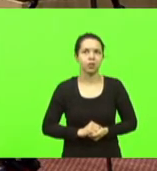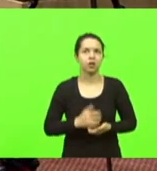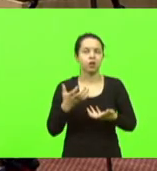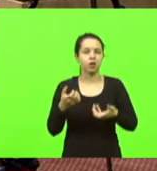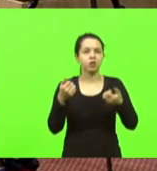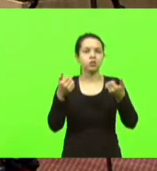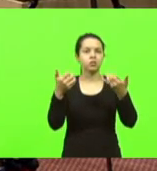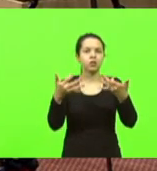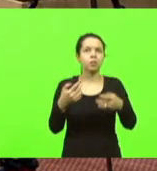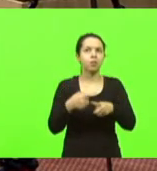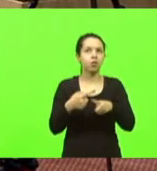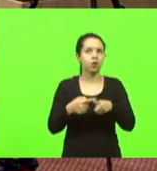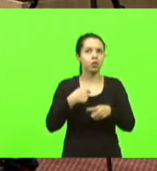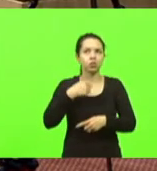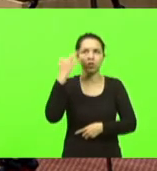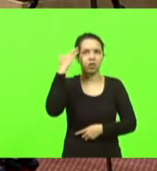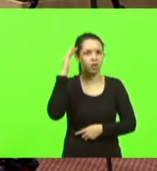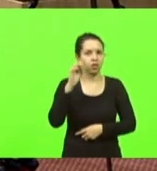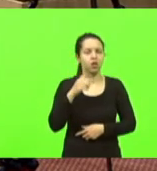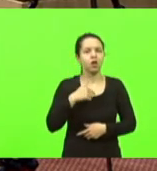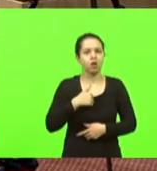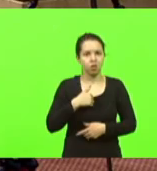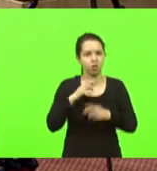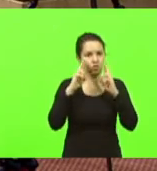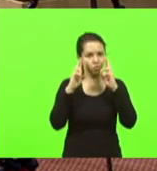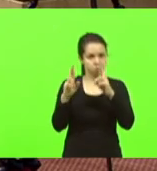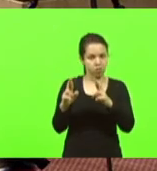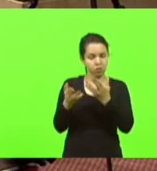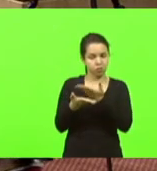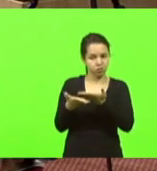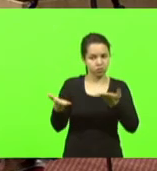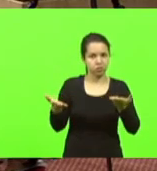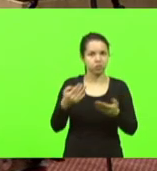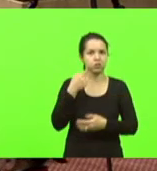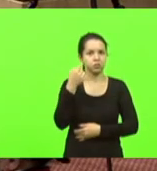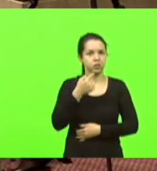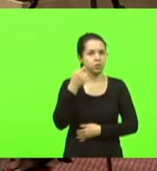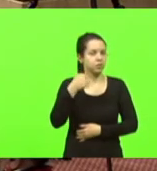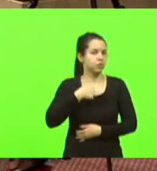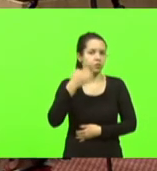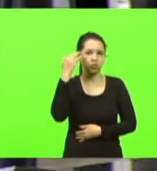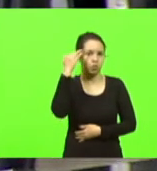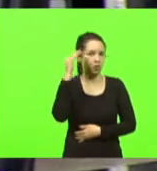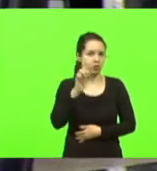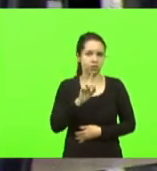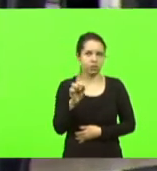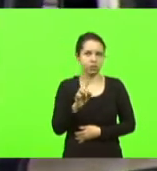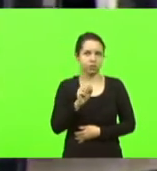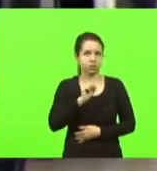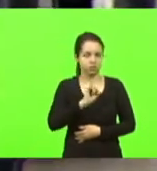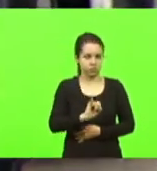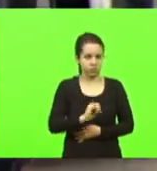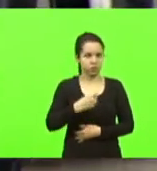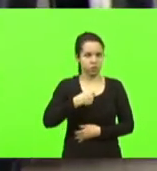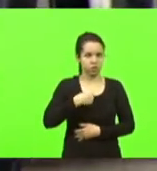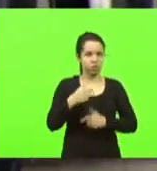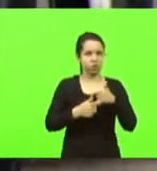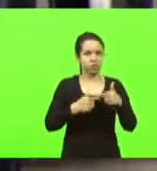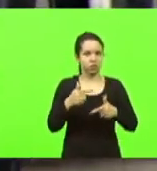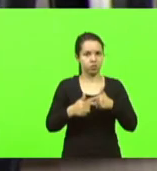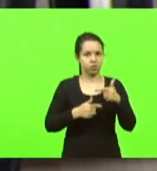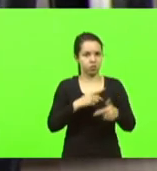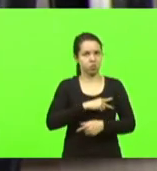porque eu não tô conseguindo entender o tema Eu respeito meus colegas deputados mas se eu sou um trabalhador público